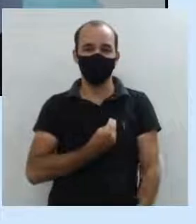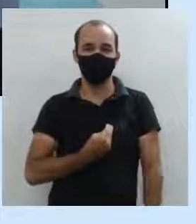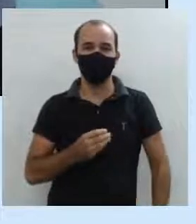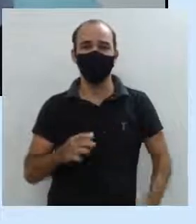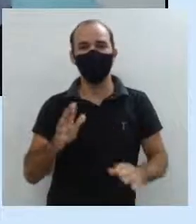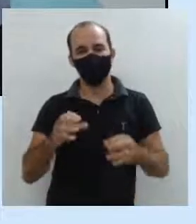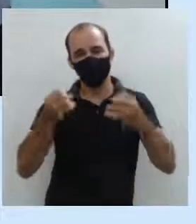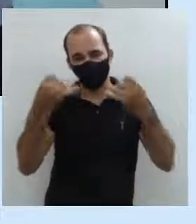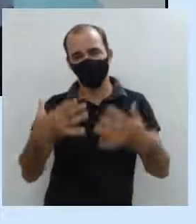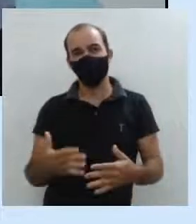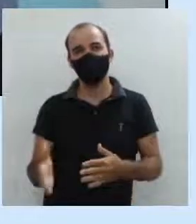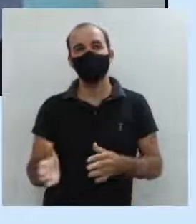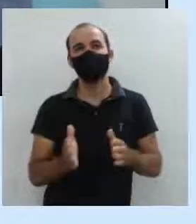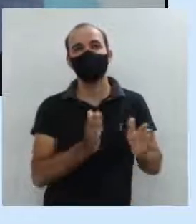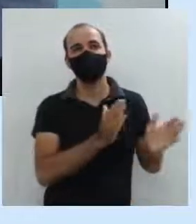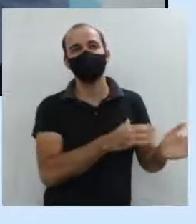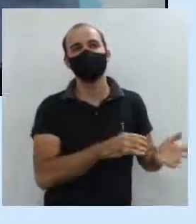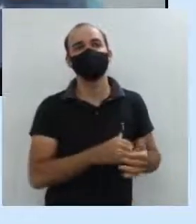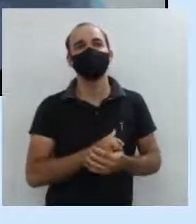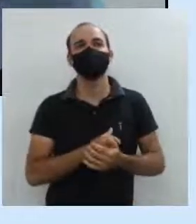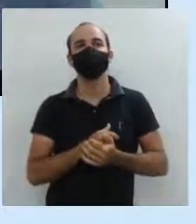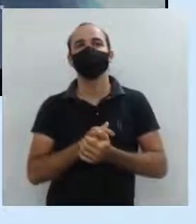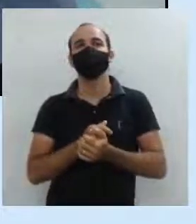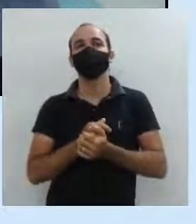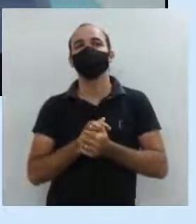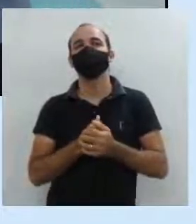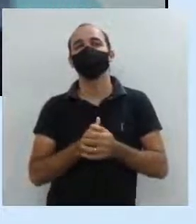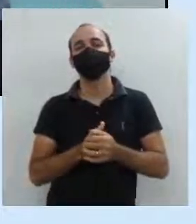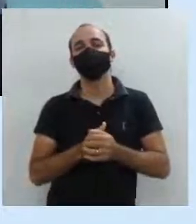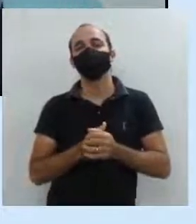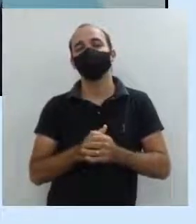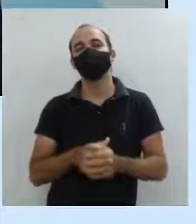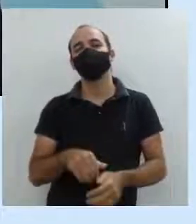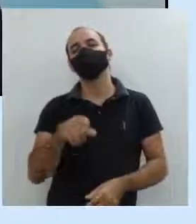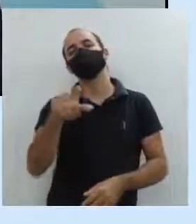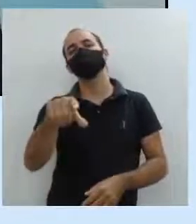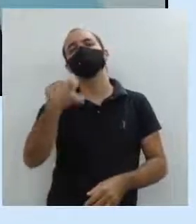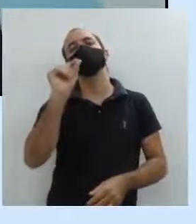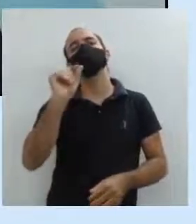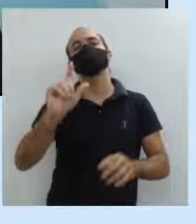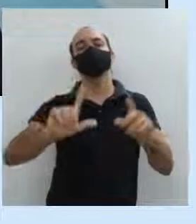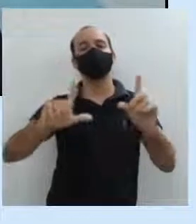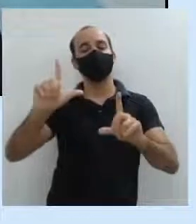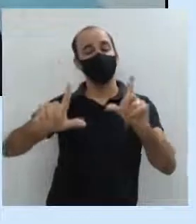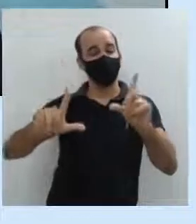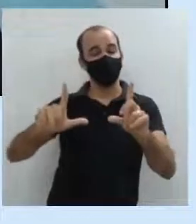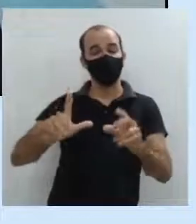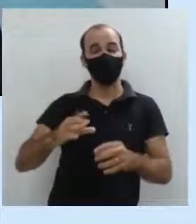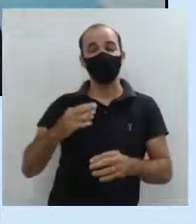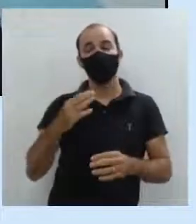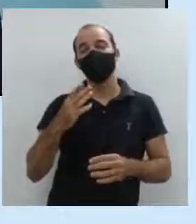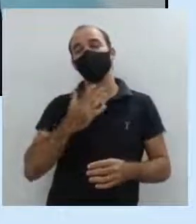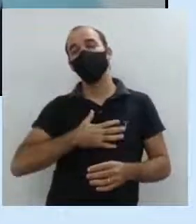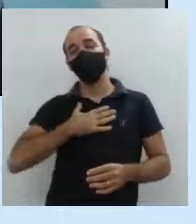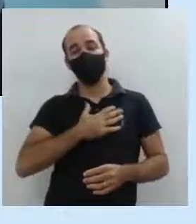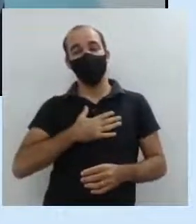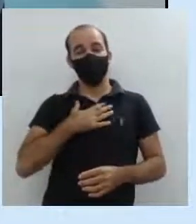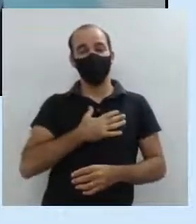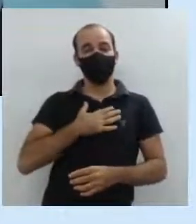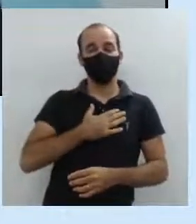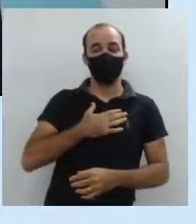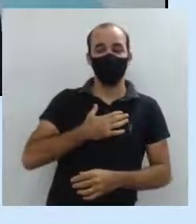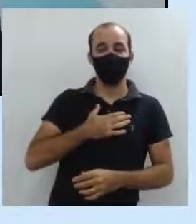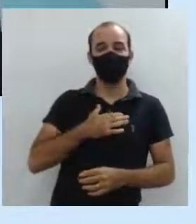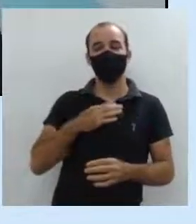um pouquinho mais? Qual o seu programa de TV favorito? Qual o seu programa de TV